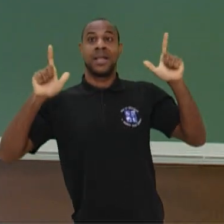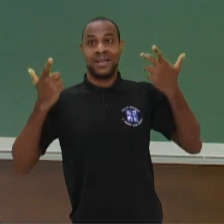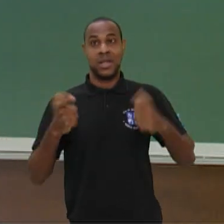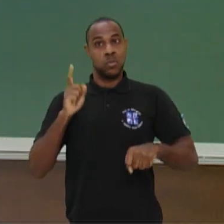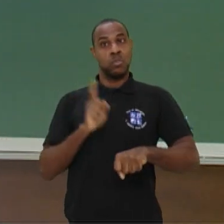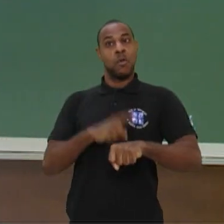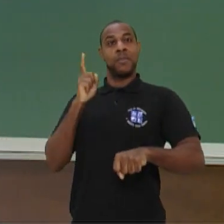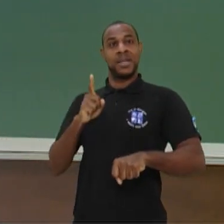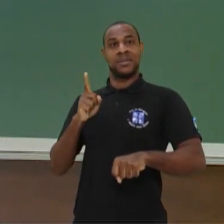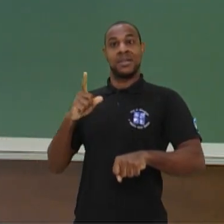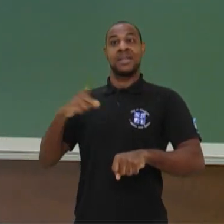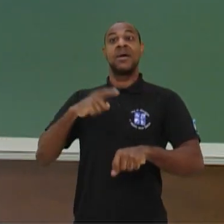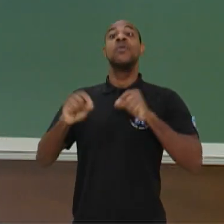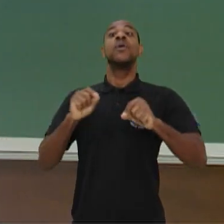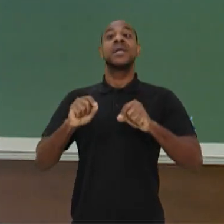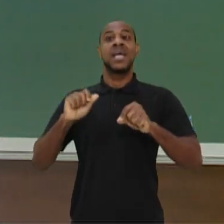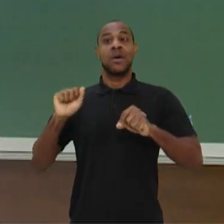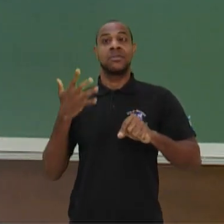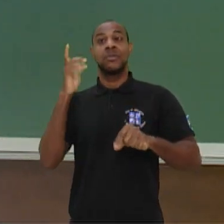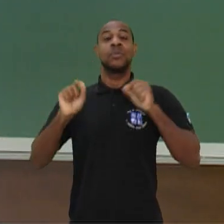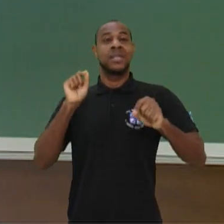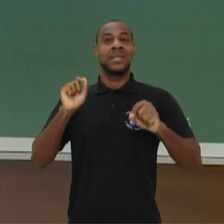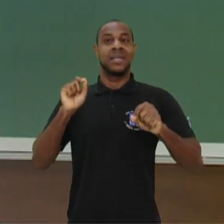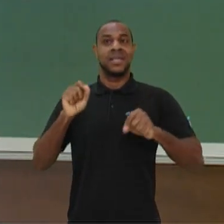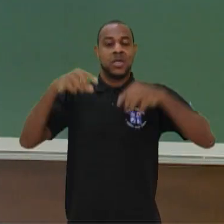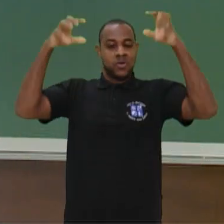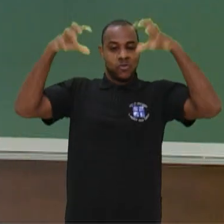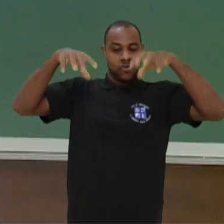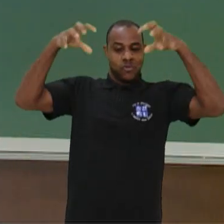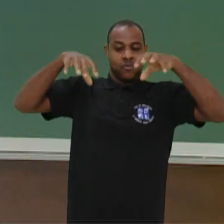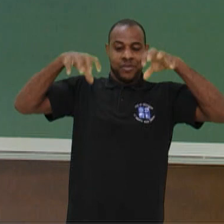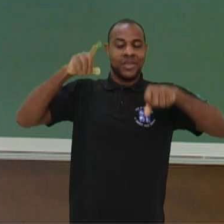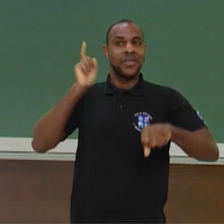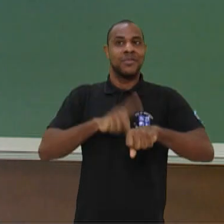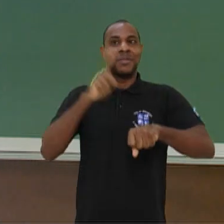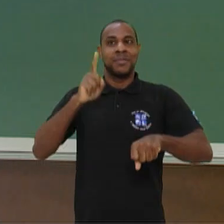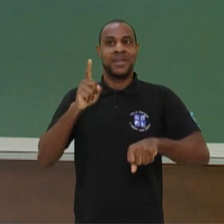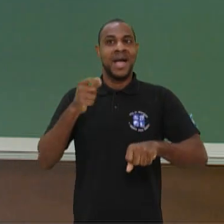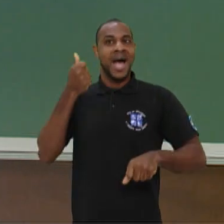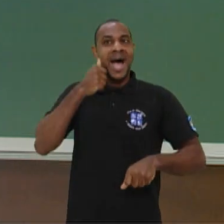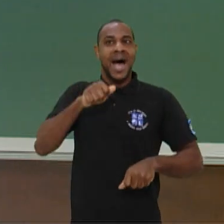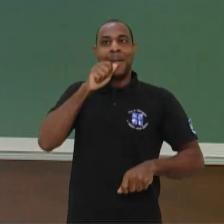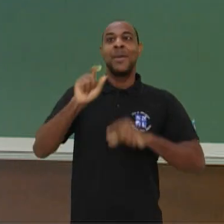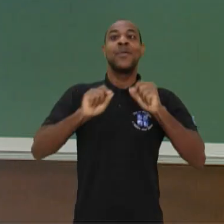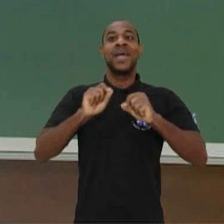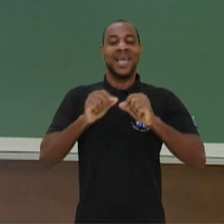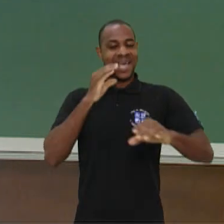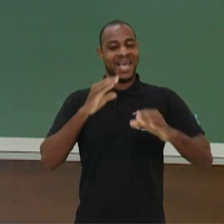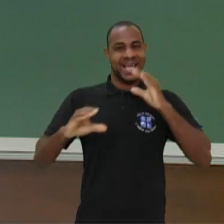momento estava ocorrendo outras ações, que era da chuva e da mãe cantando, ok?